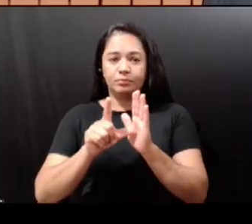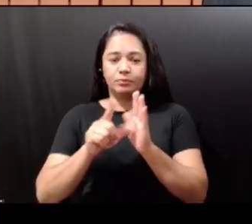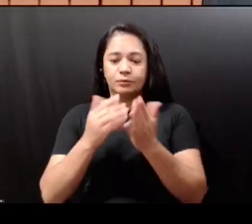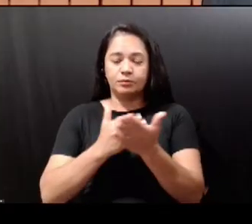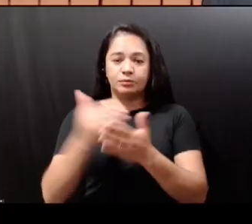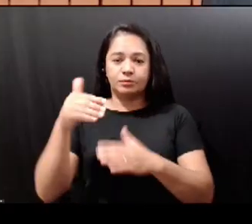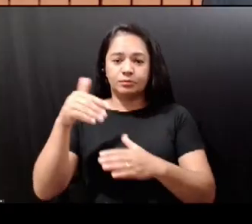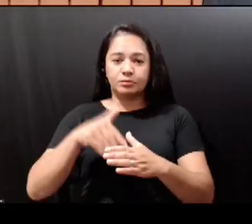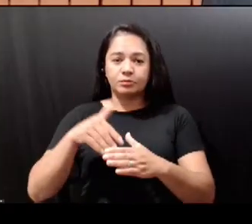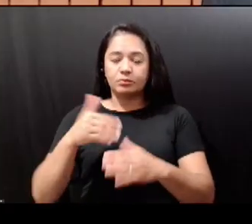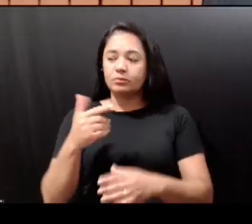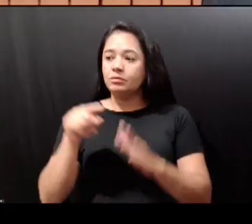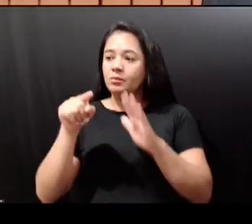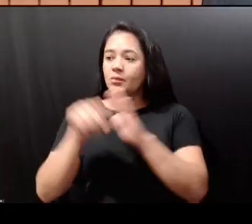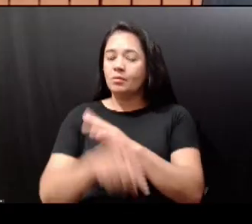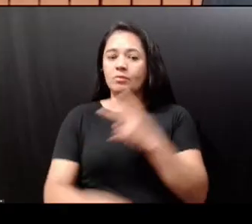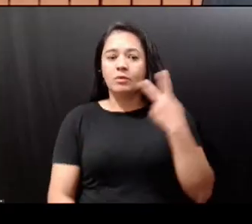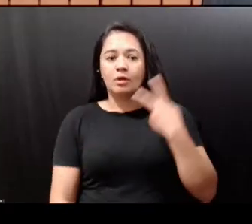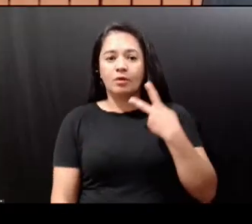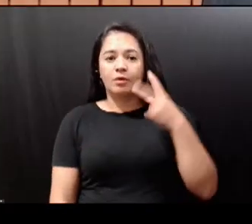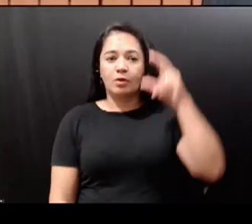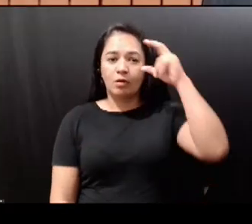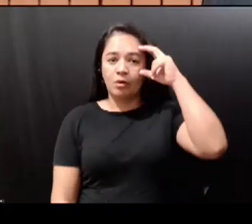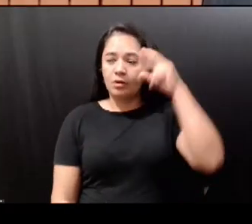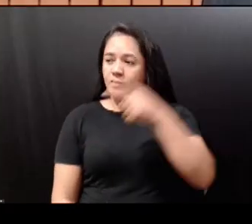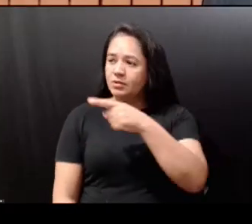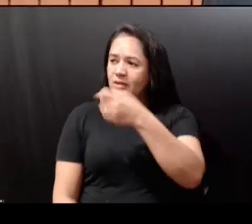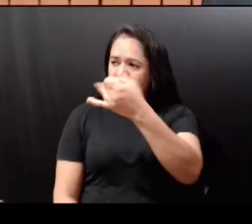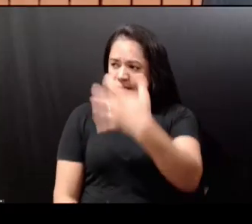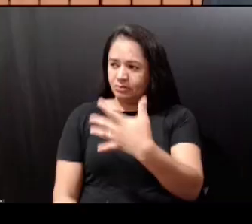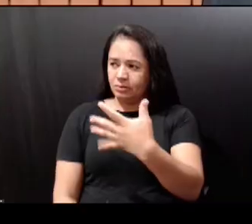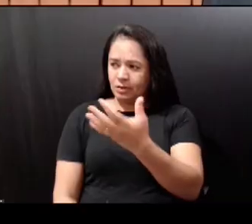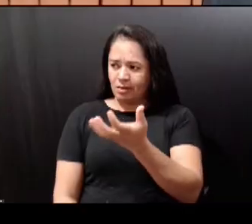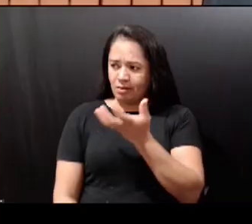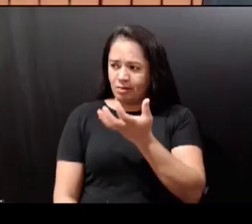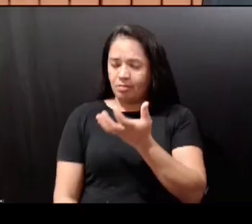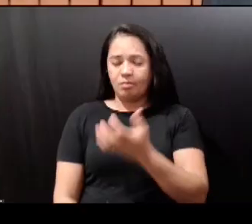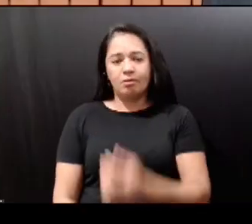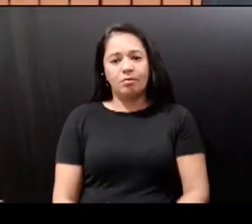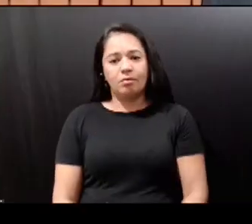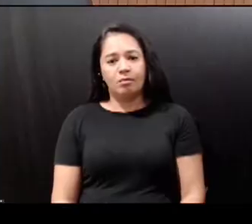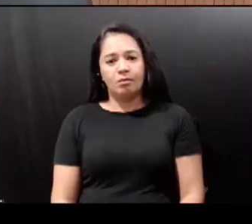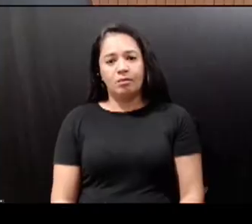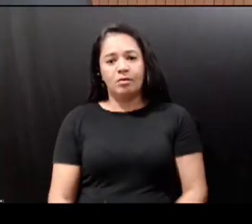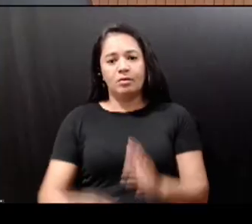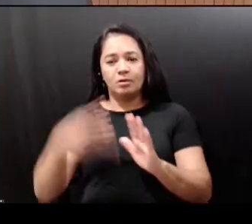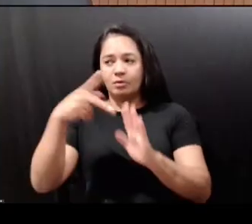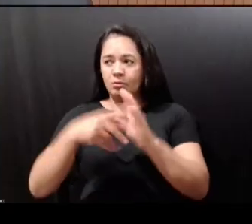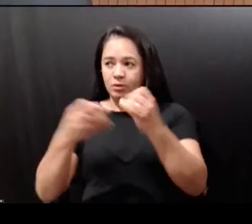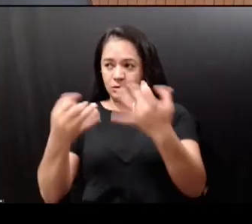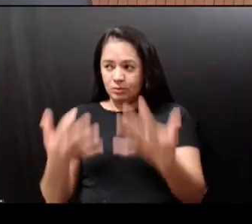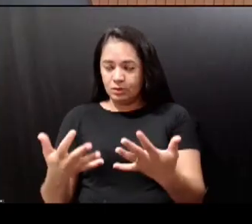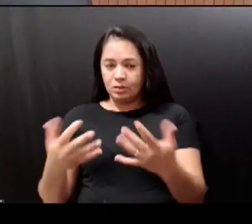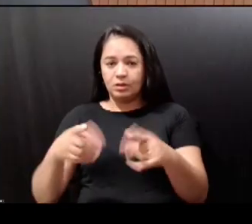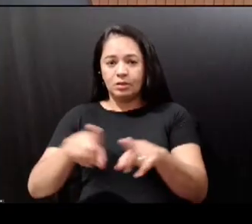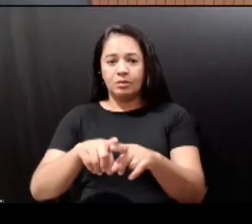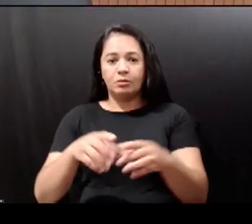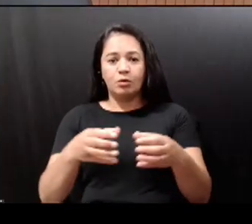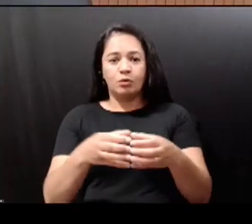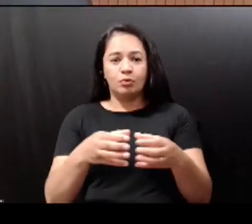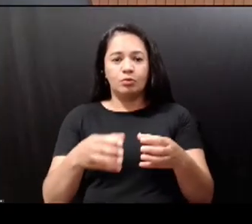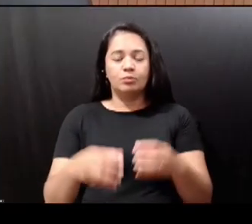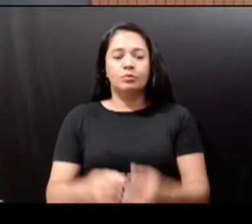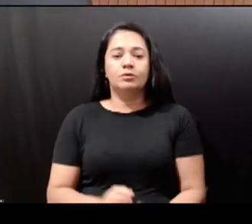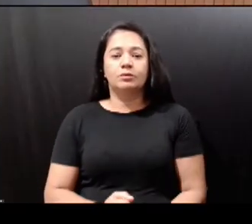pergunto ao vereador Carlinhos Camelô se você quer explicar um pouco mais desse projeto para a pessoa que está assistindo e também para os membros aqui da comissão, vereador Carlinhos.